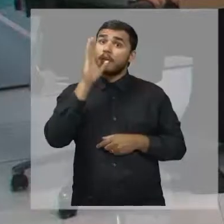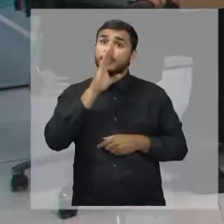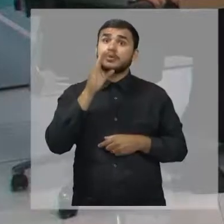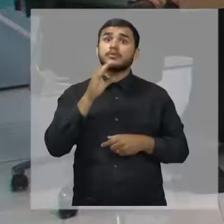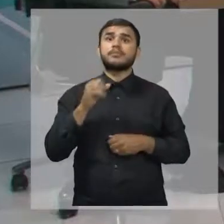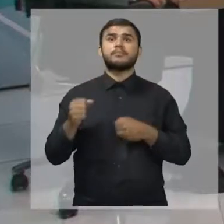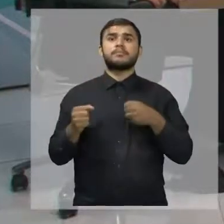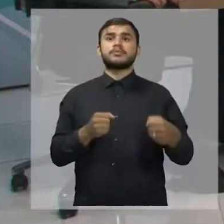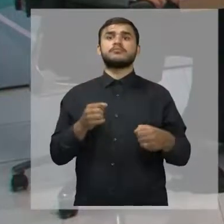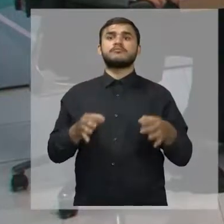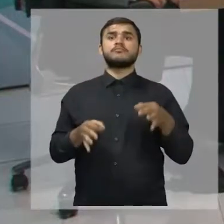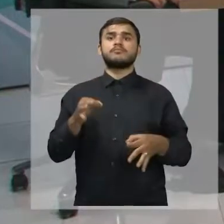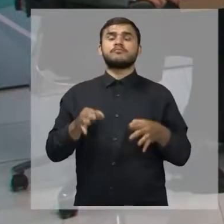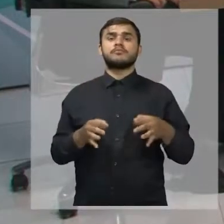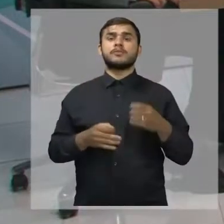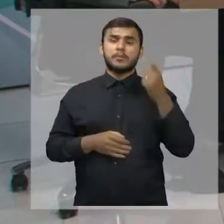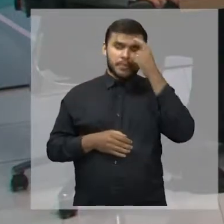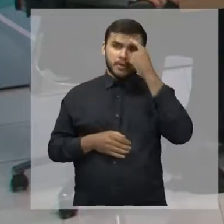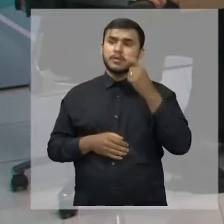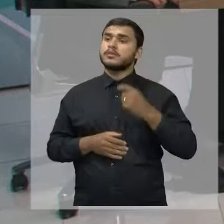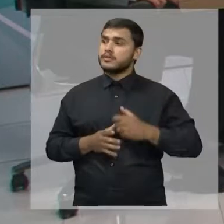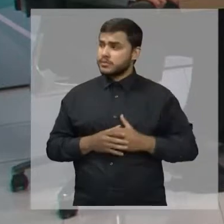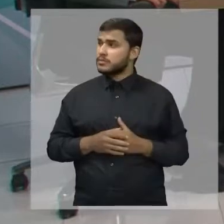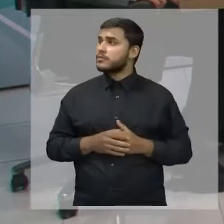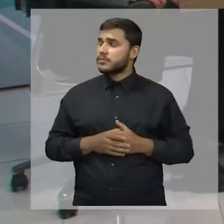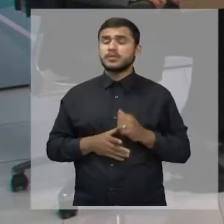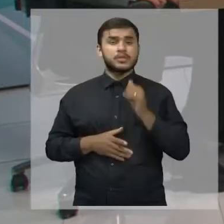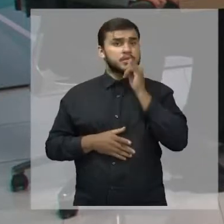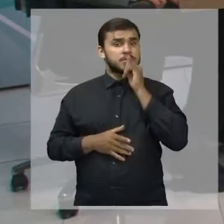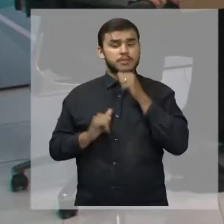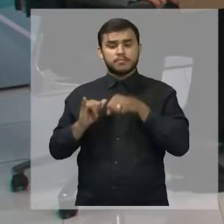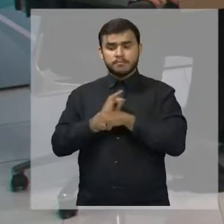recursos. Vamos trabalhar na diminuição dos recursos. Vamos tornar